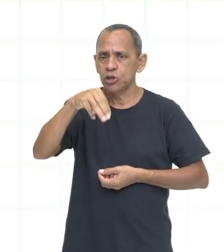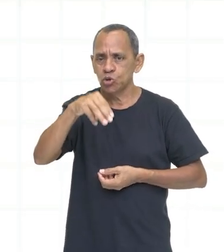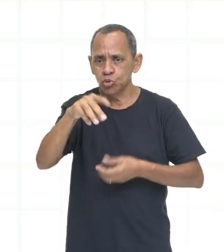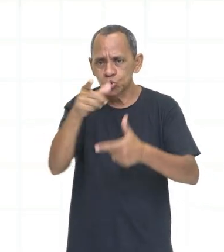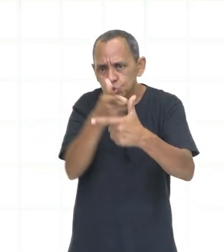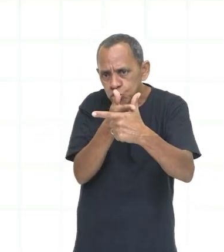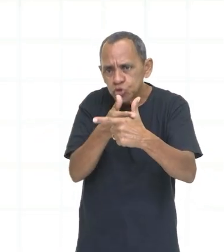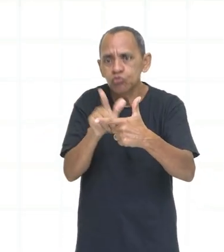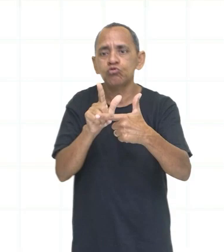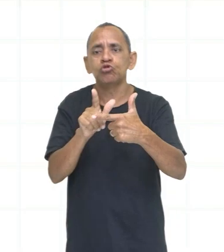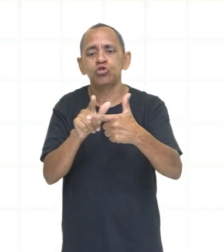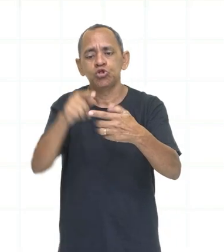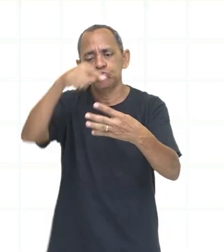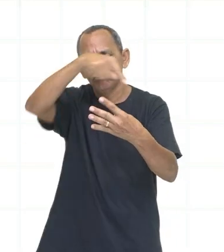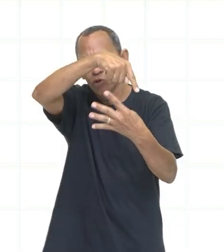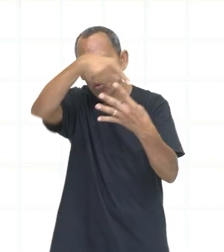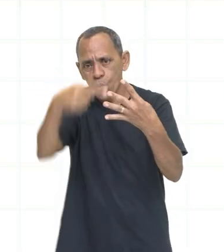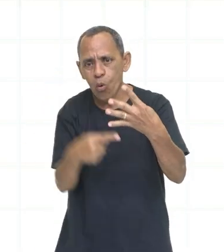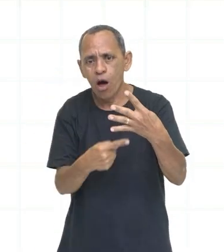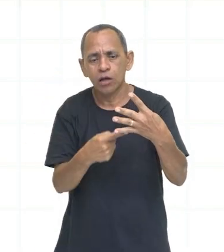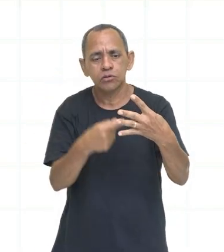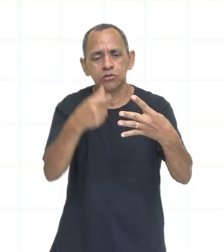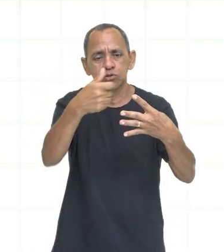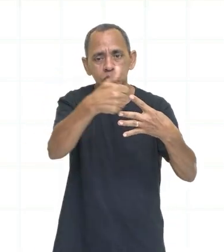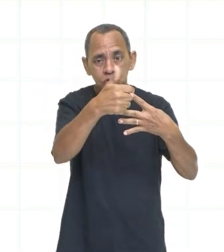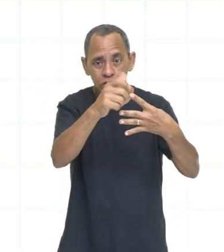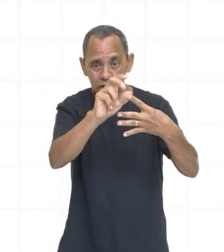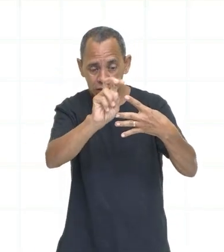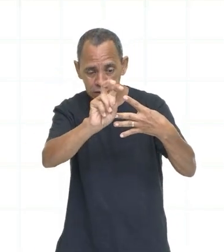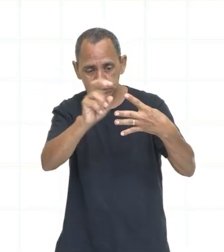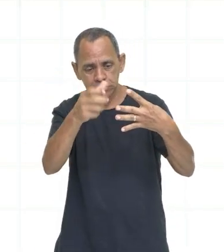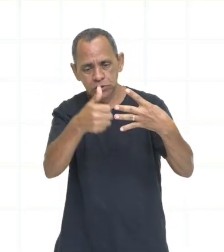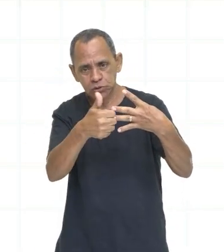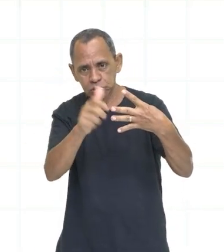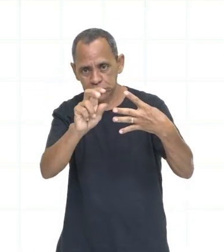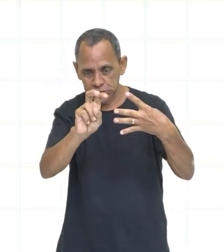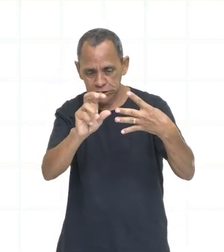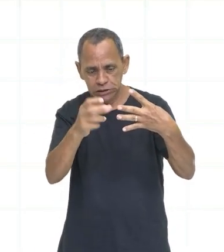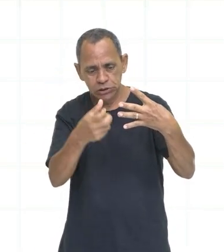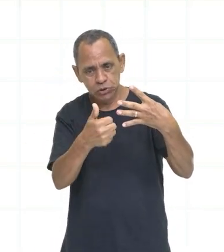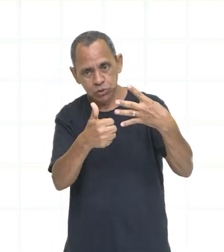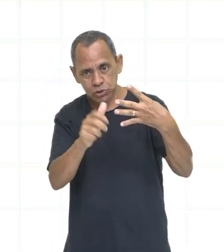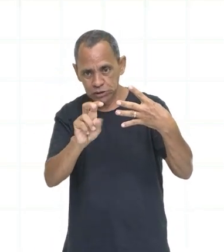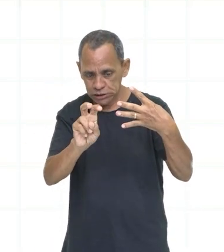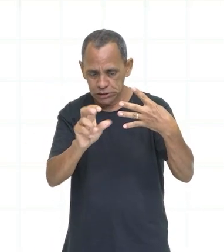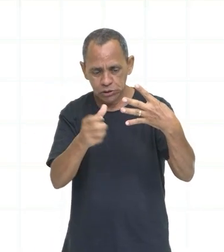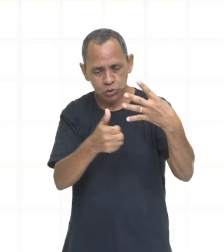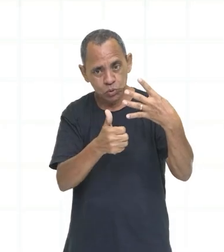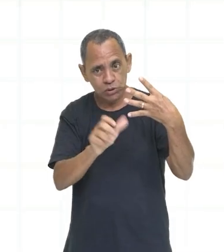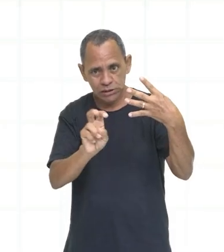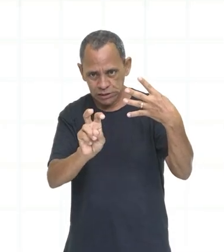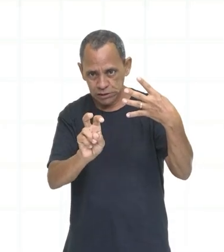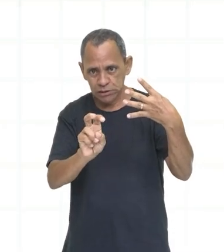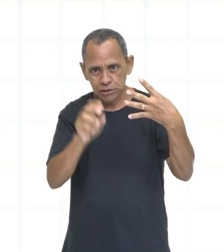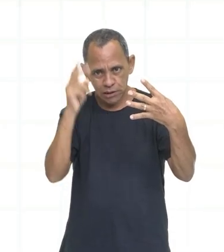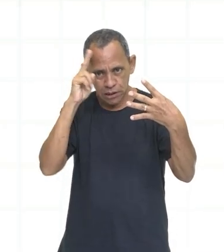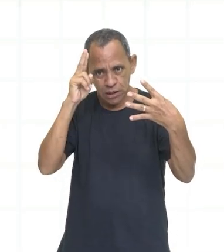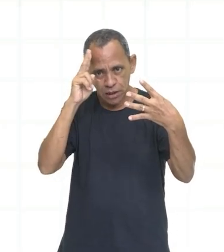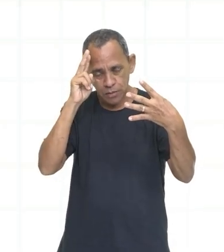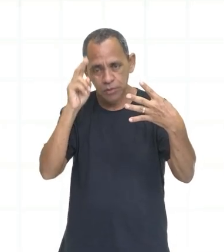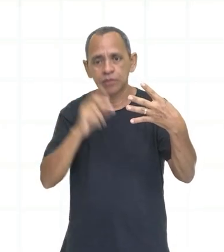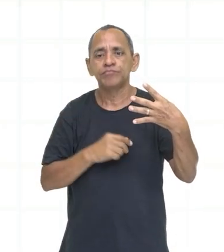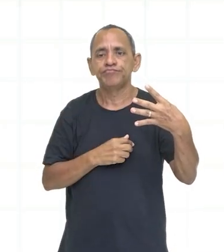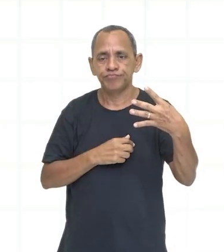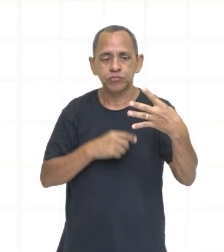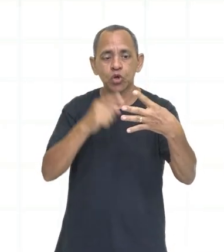são as 18 horas, ou 6 horas. Então, it's a quarter to 6. Olha só, aqui ó, it's a quarter past,